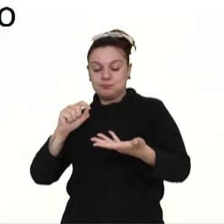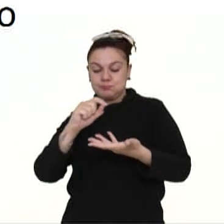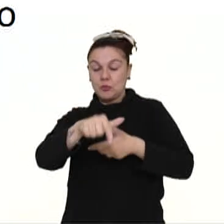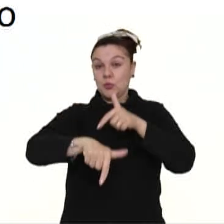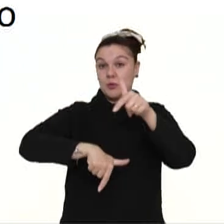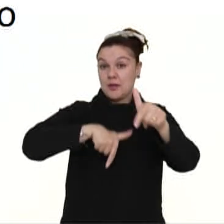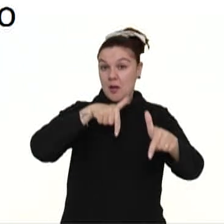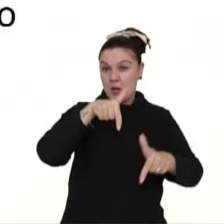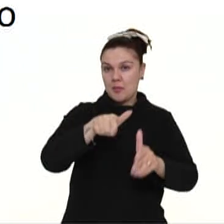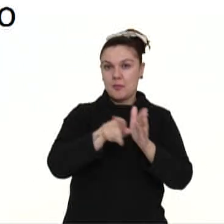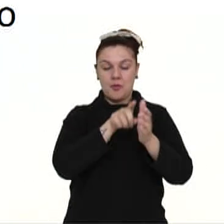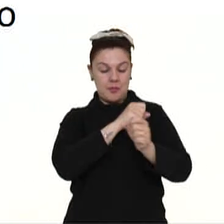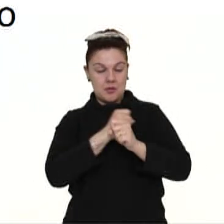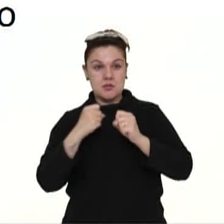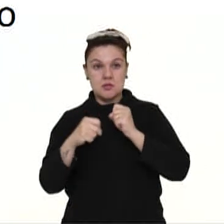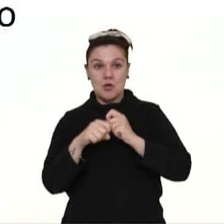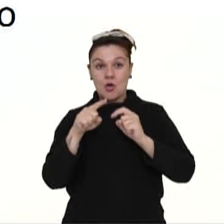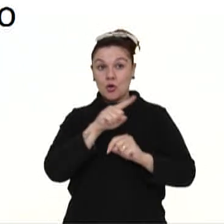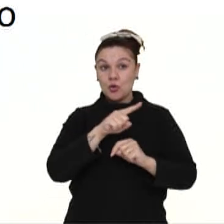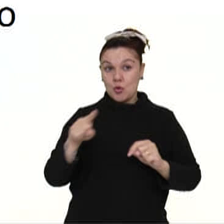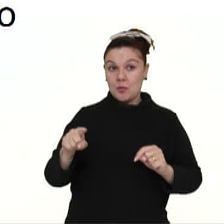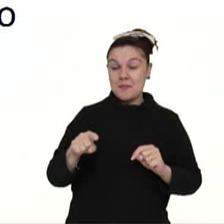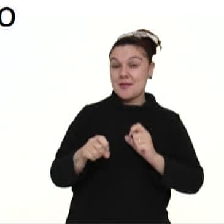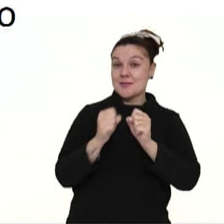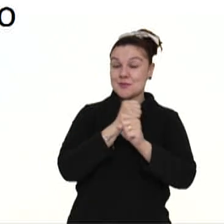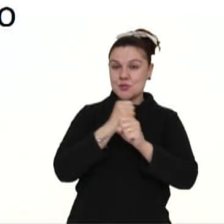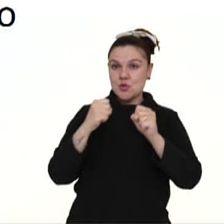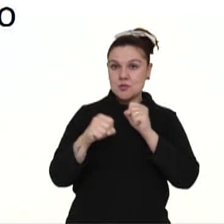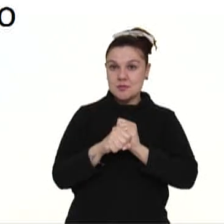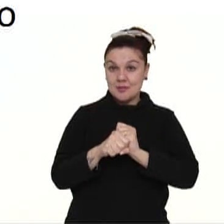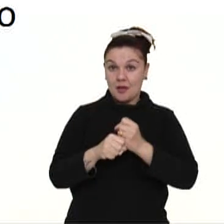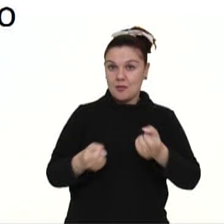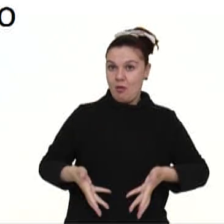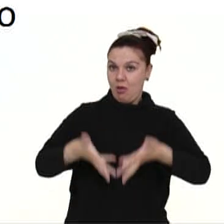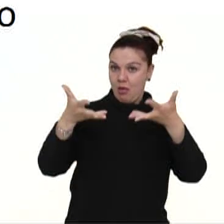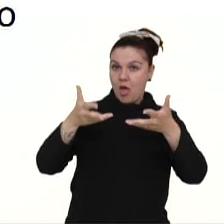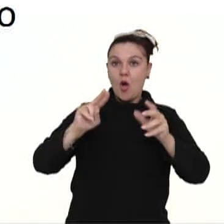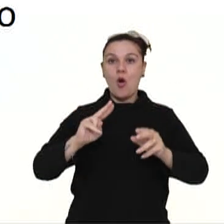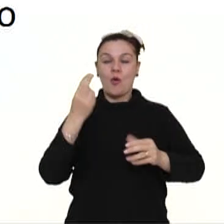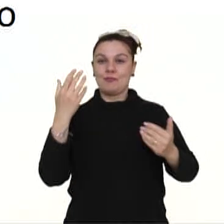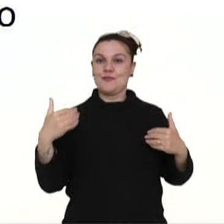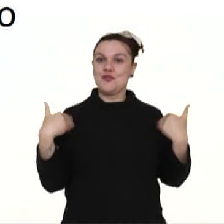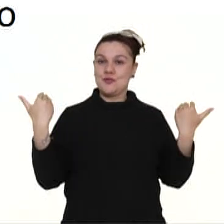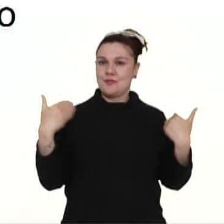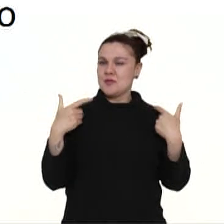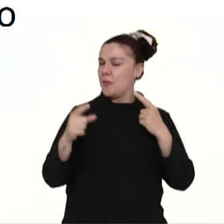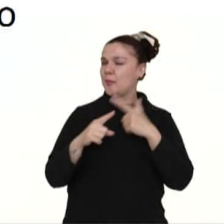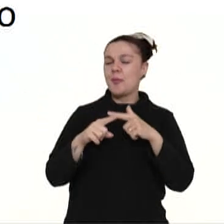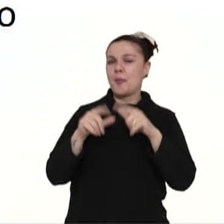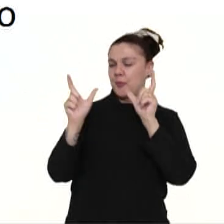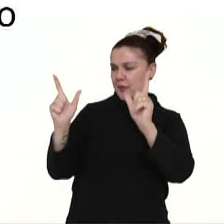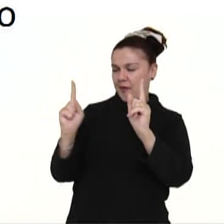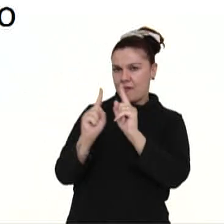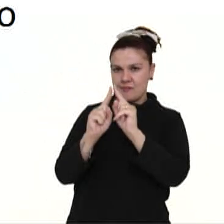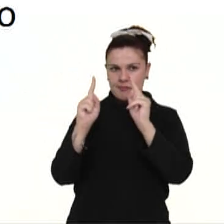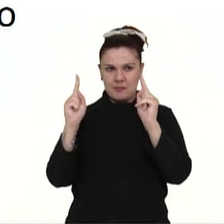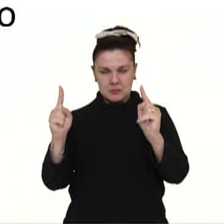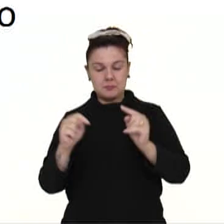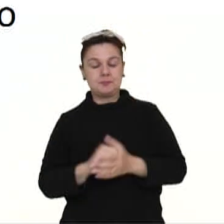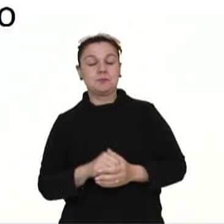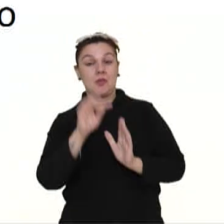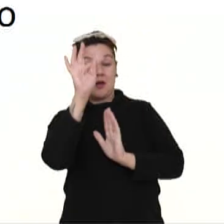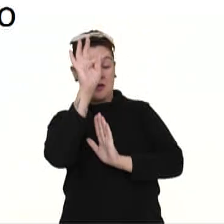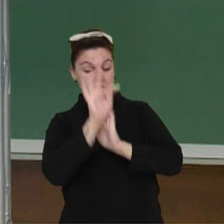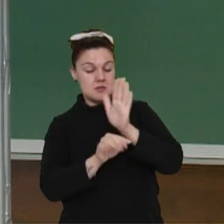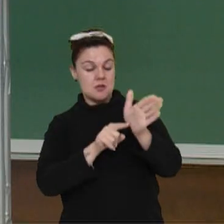sociedades em que chamou de sociedades da abundância ou do lazer. Já veremos por que isso. Então, esse texto,